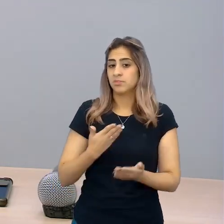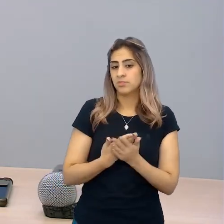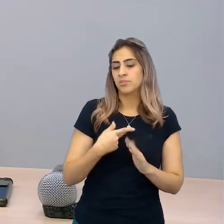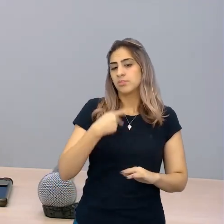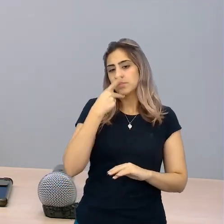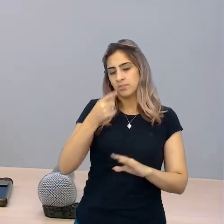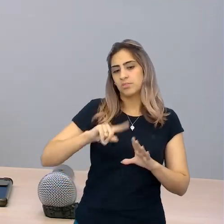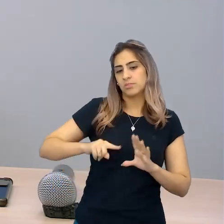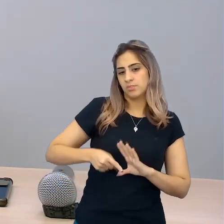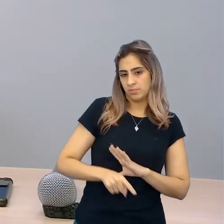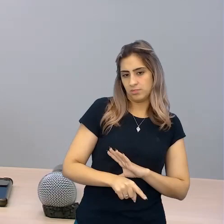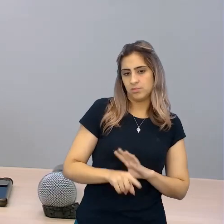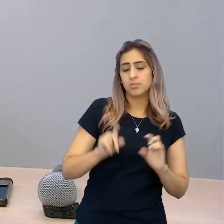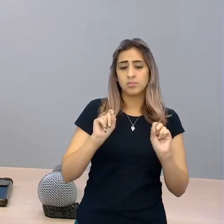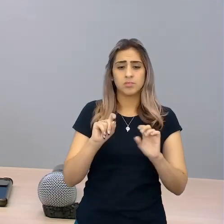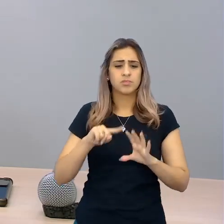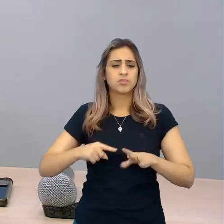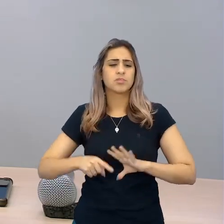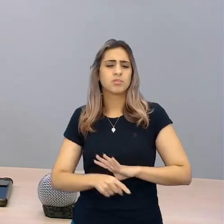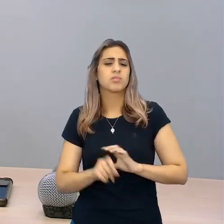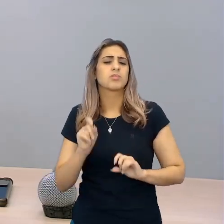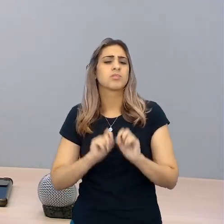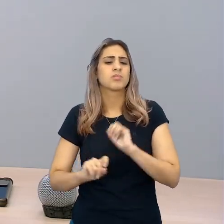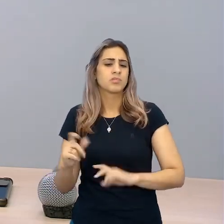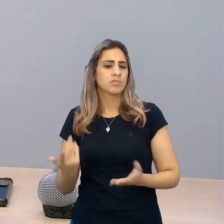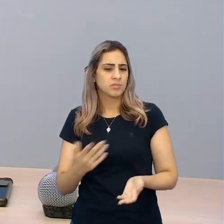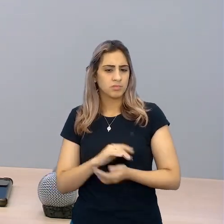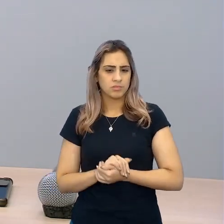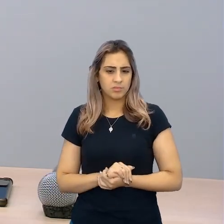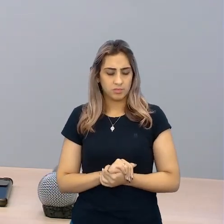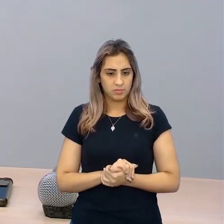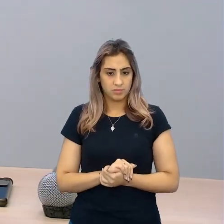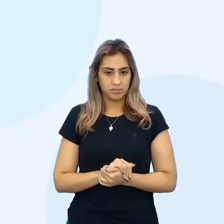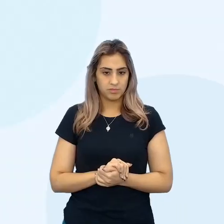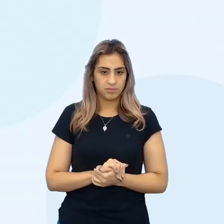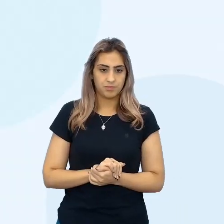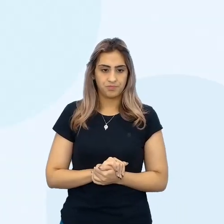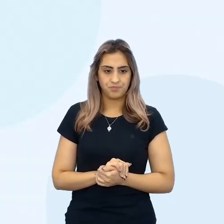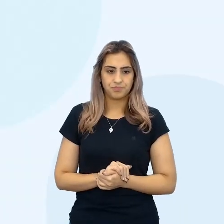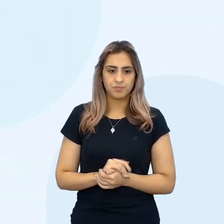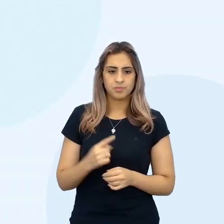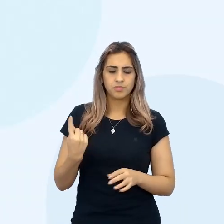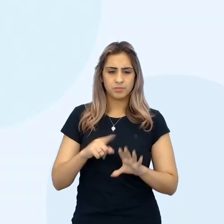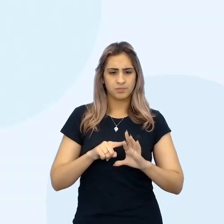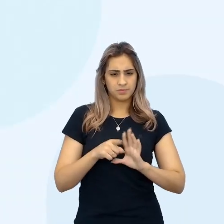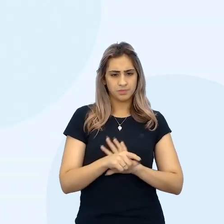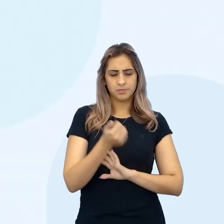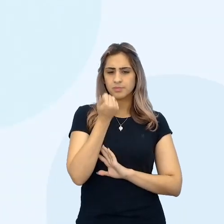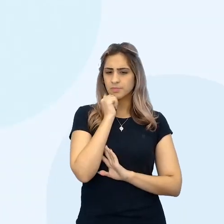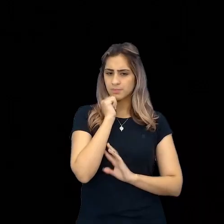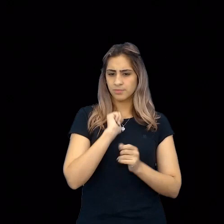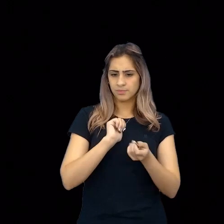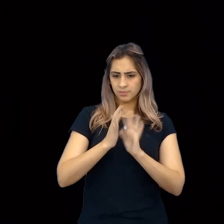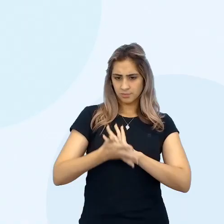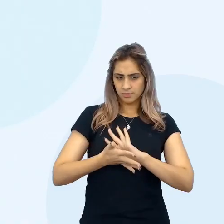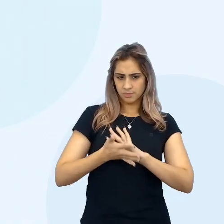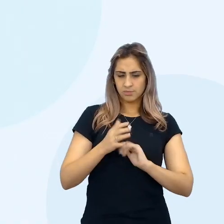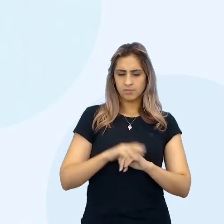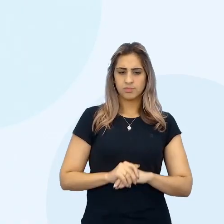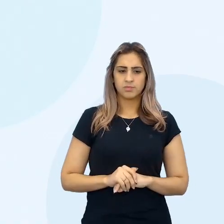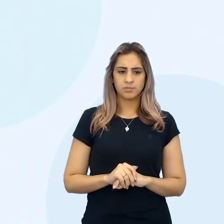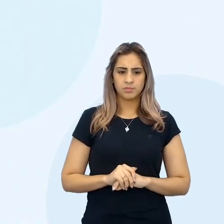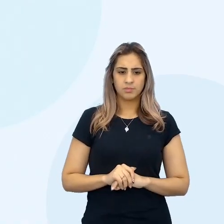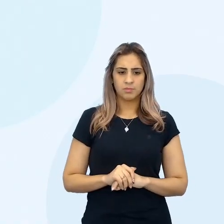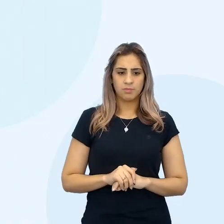do aprofundamento. Então, qual é mesmo o nosso aprofundamento? Vamos ver? Vem comigo, ó. Nosso aprofundamento é o Ciência em Ação. Deixa eu ver se essa caneta está